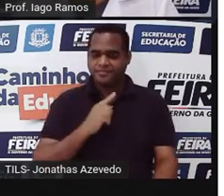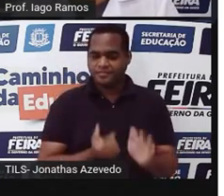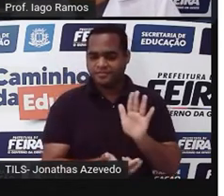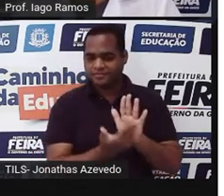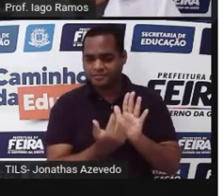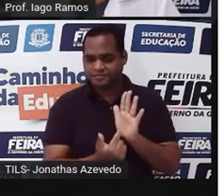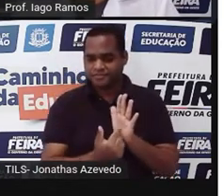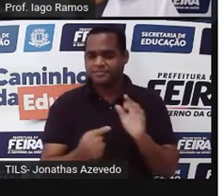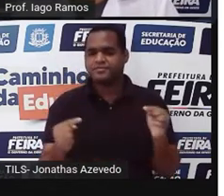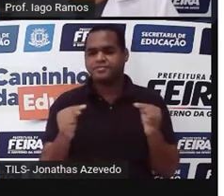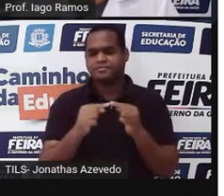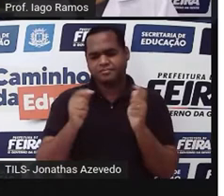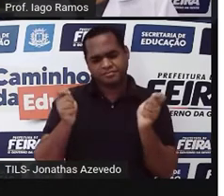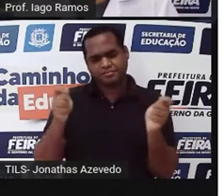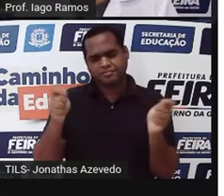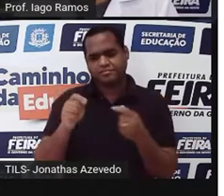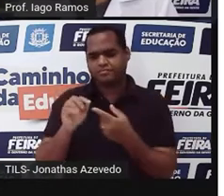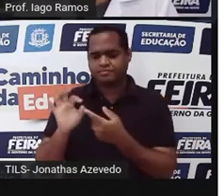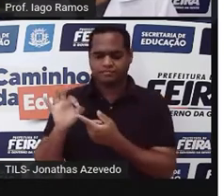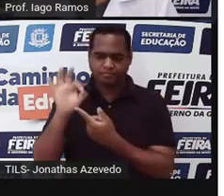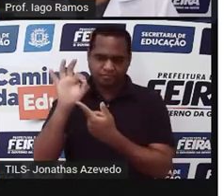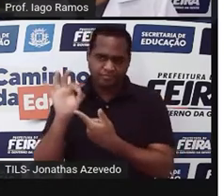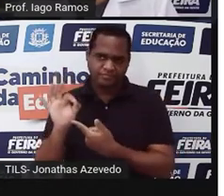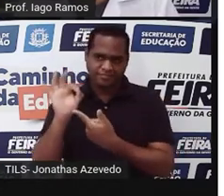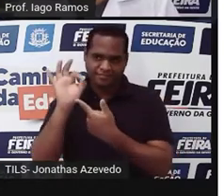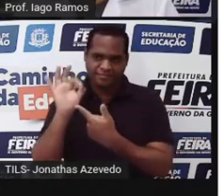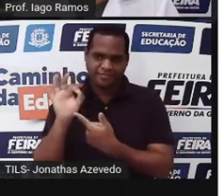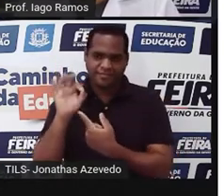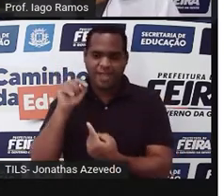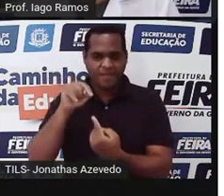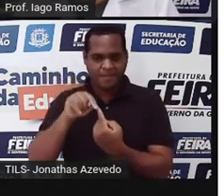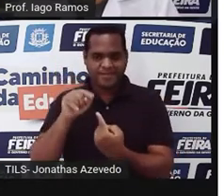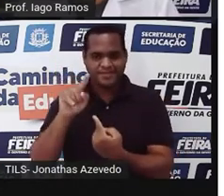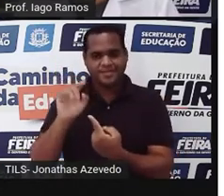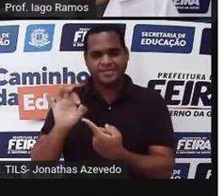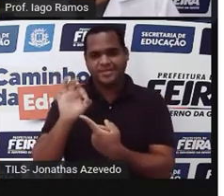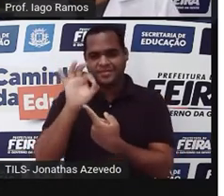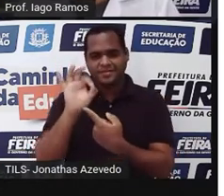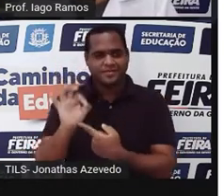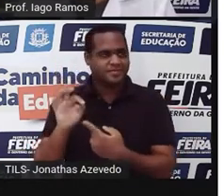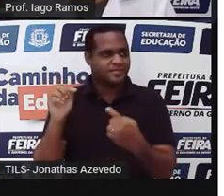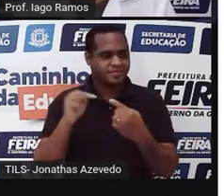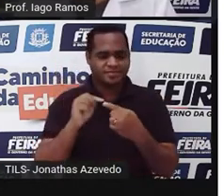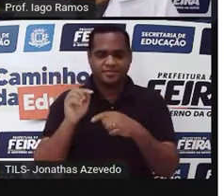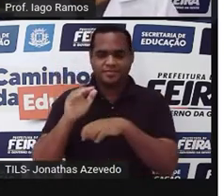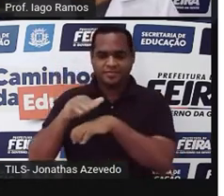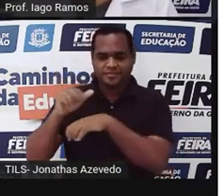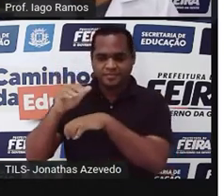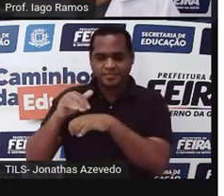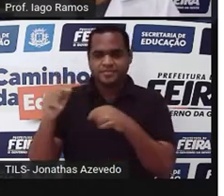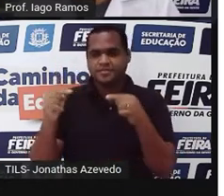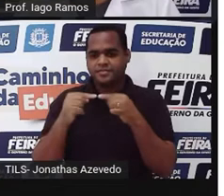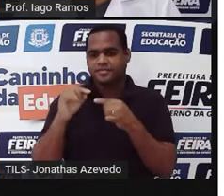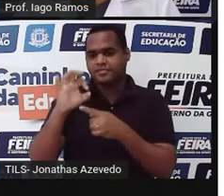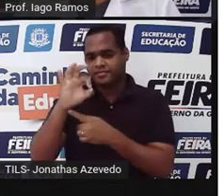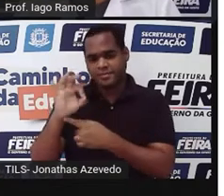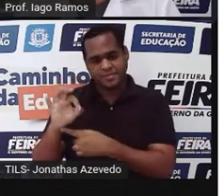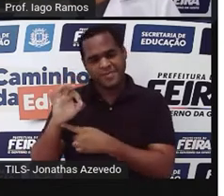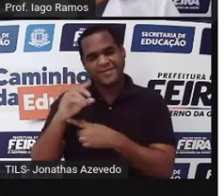imagem ali tem a ver com essa coisinha chamada porcentagem que também pode ser chamada de percentual